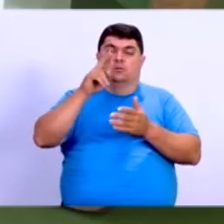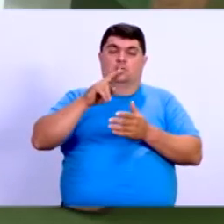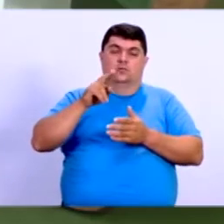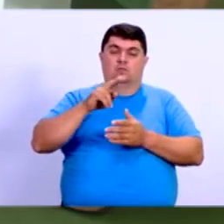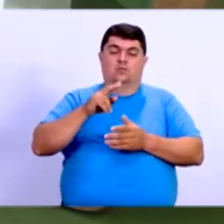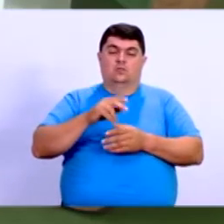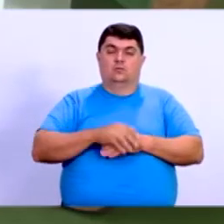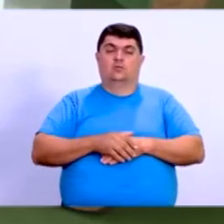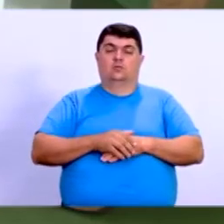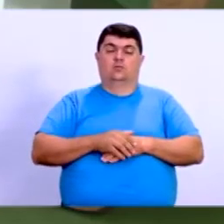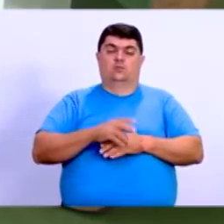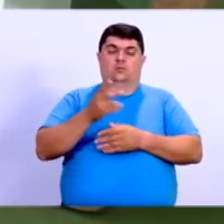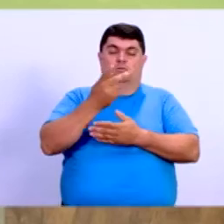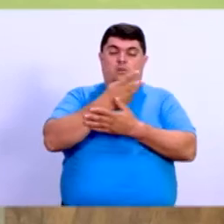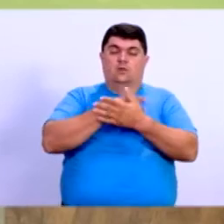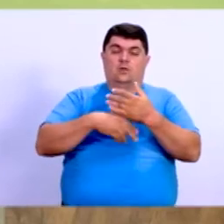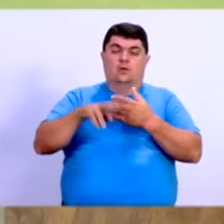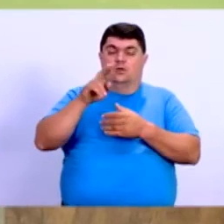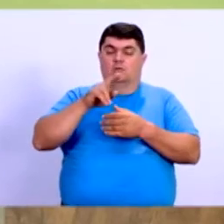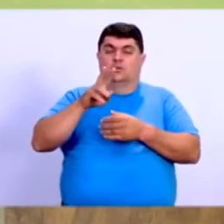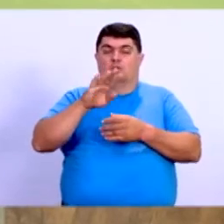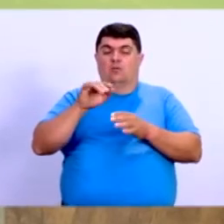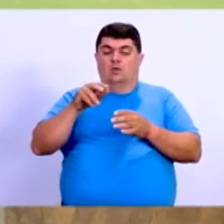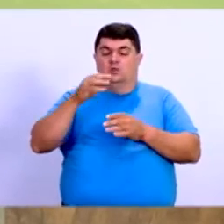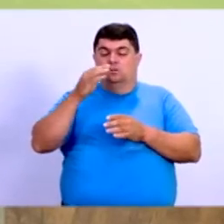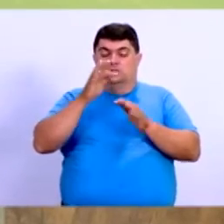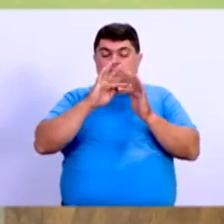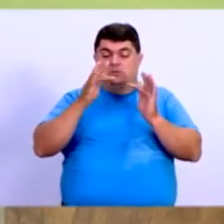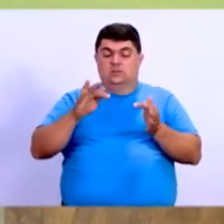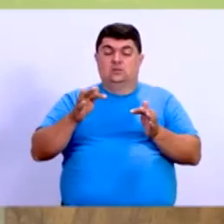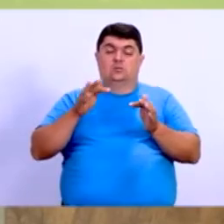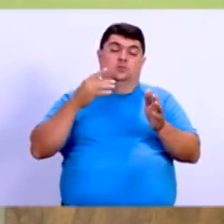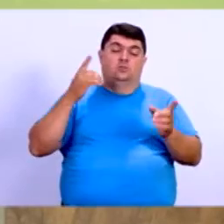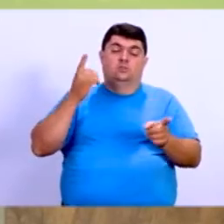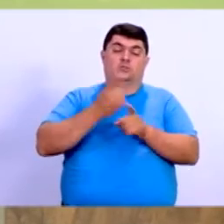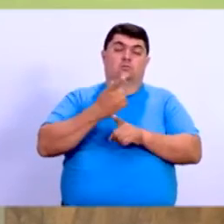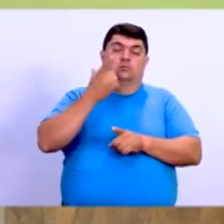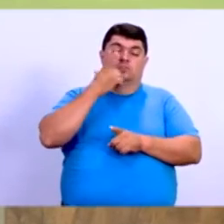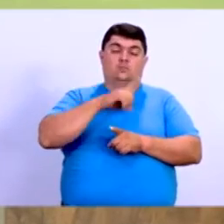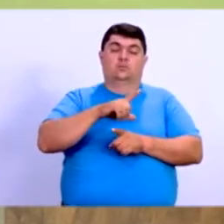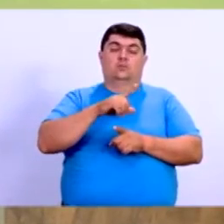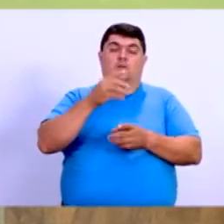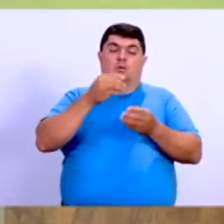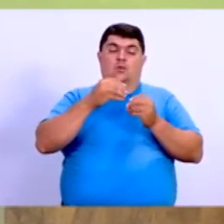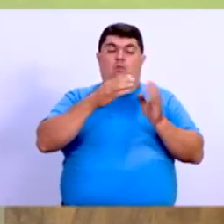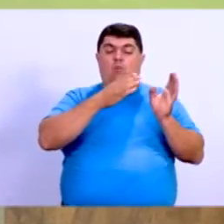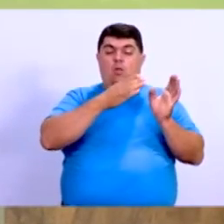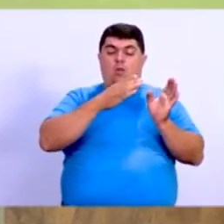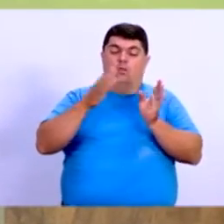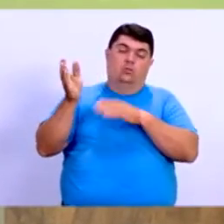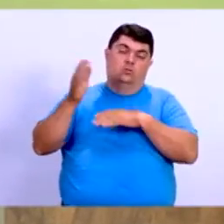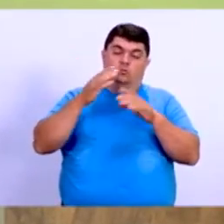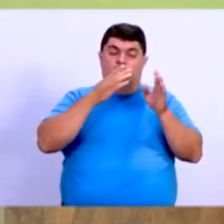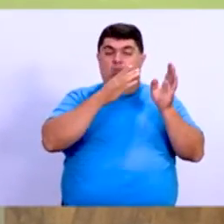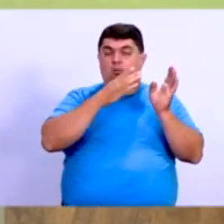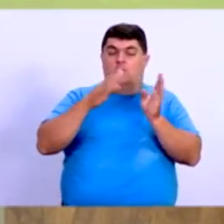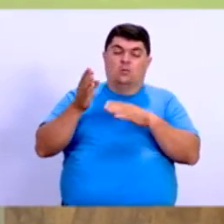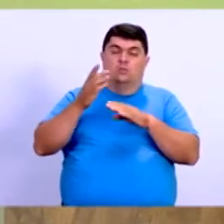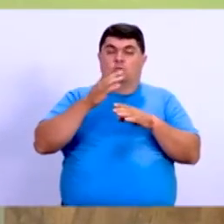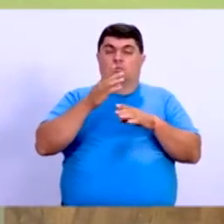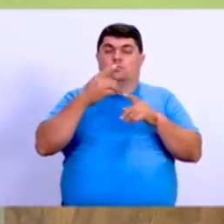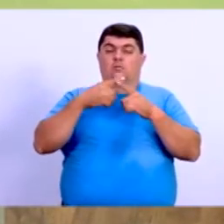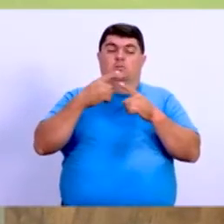do seu caso de uso, vai ficar muito simples de você identificar a sequência da troca de